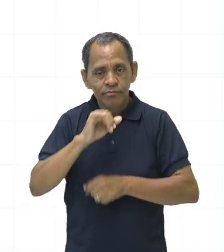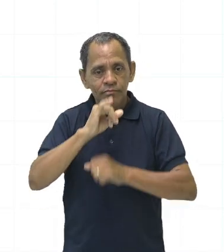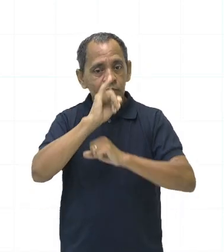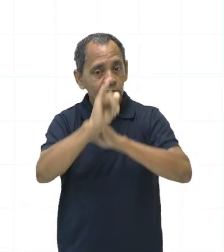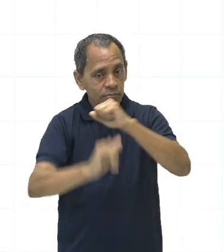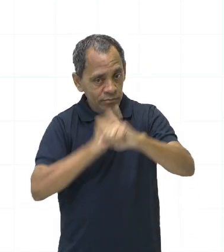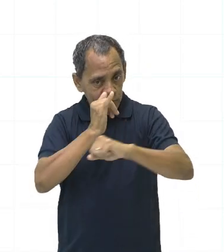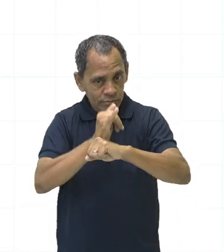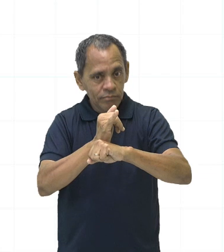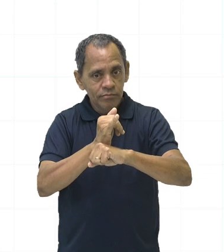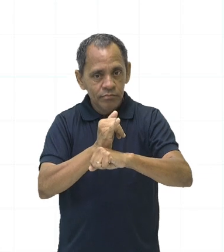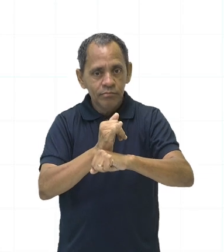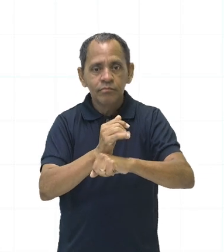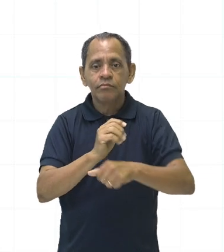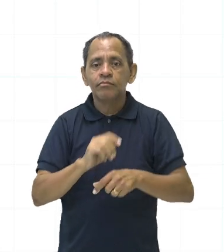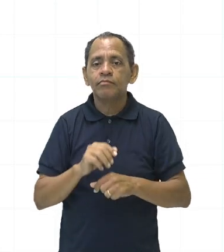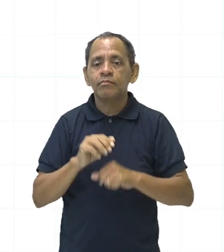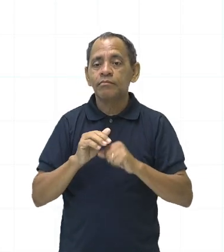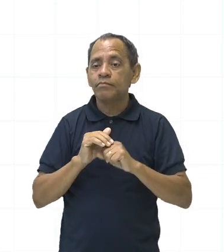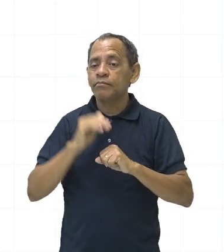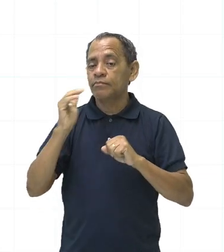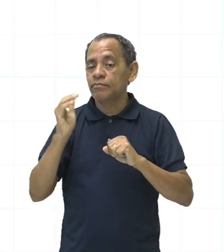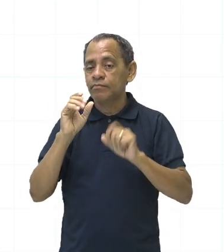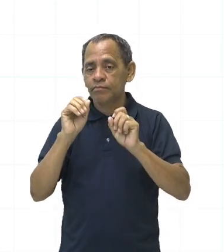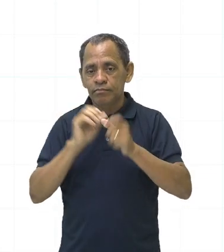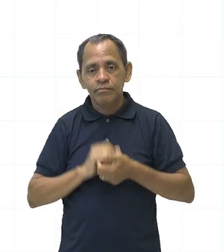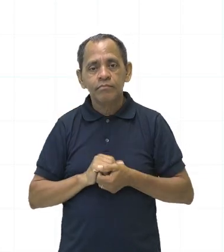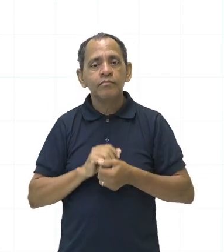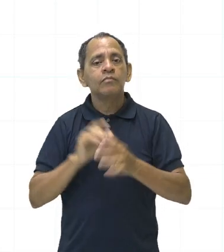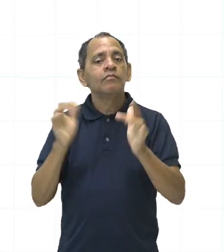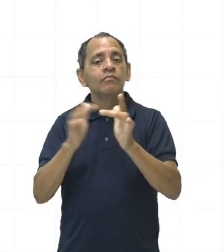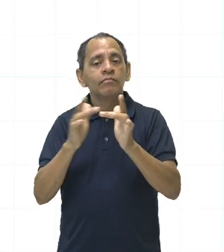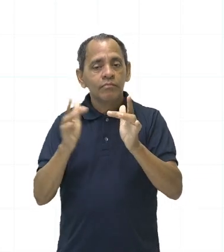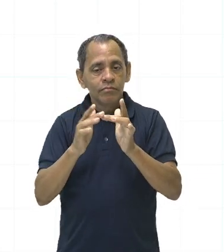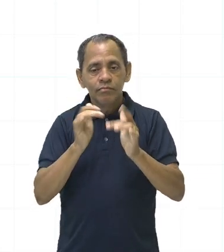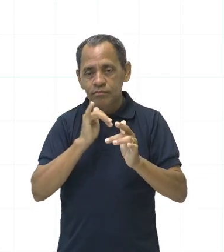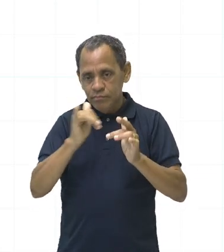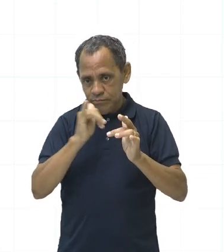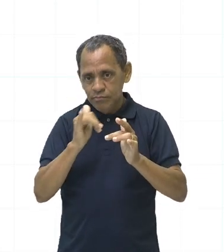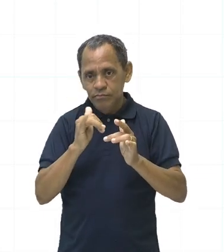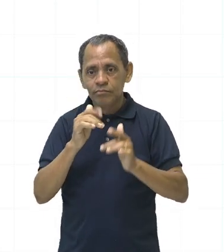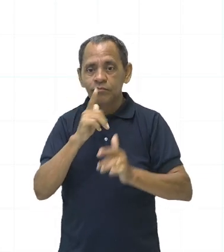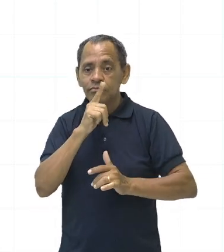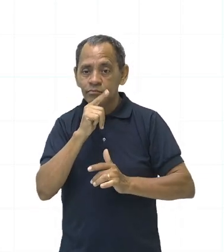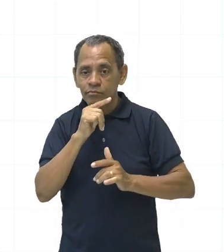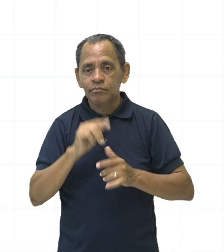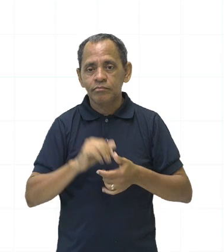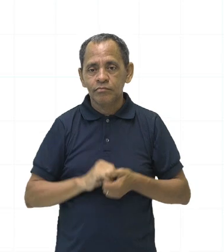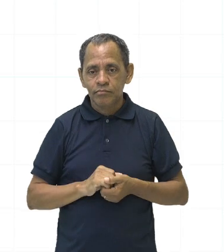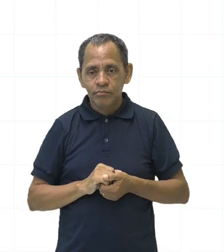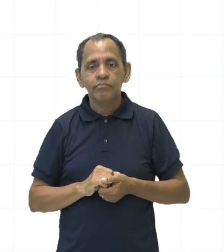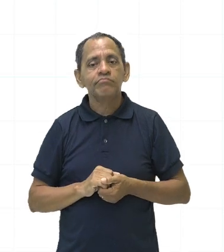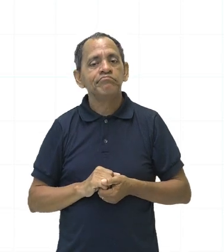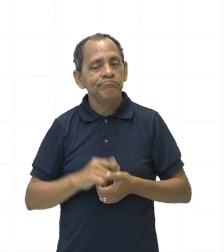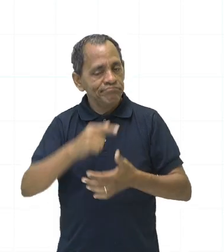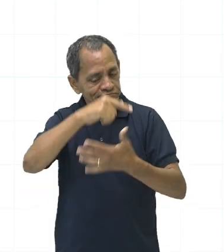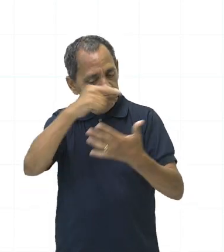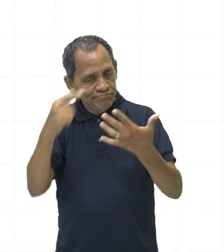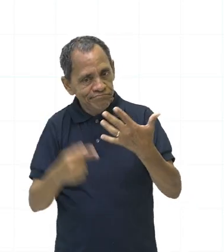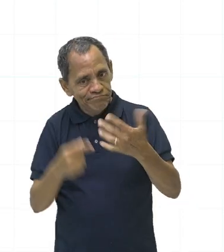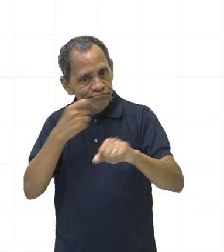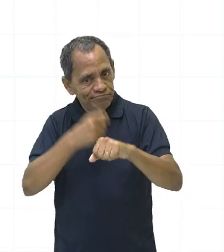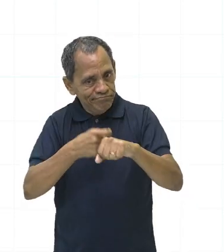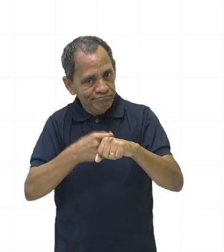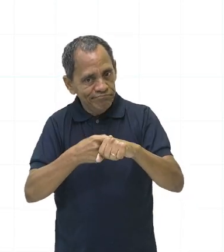dissolvidos, maior será a condutividade elétrica da água. Esse é o parâmetro físico,